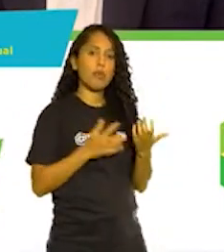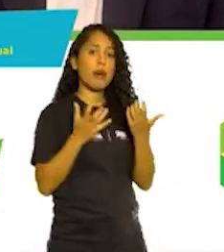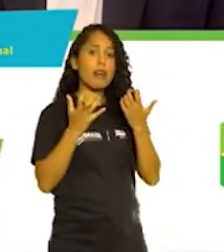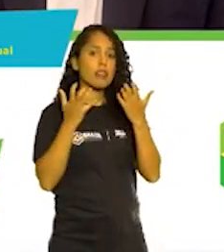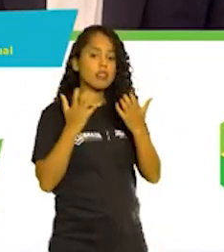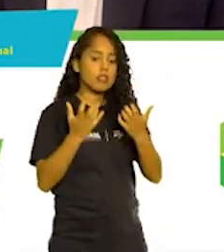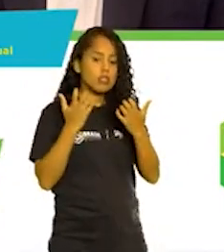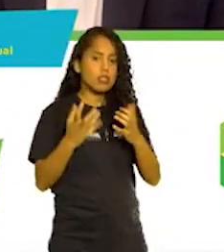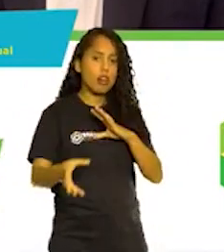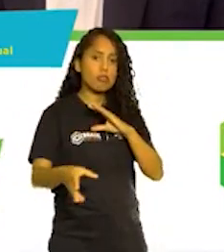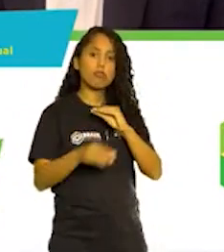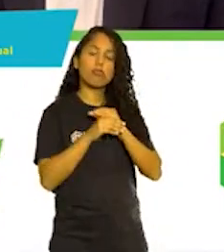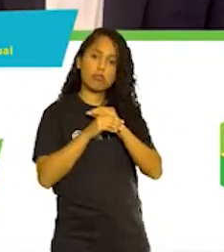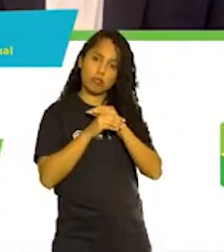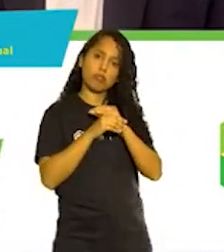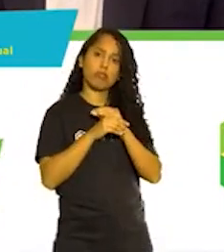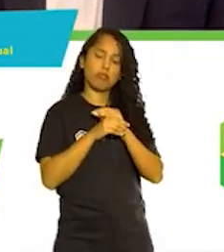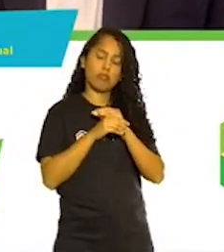adicionar